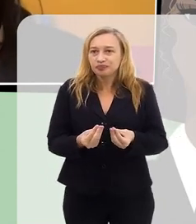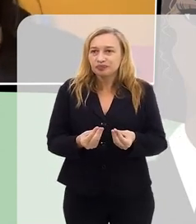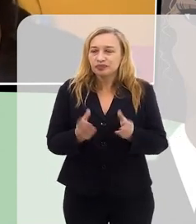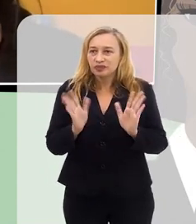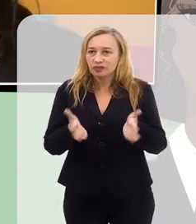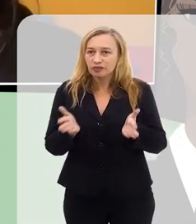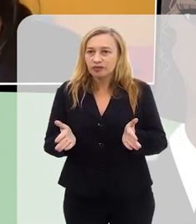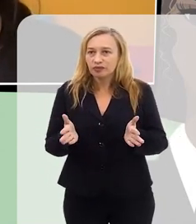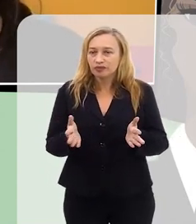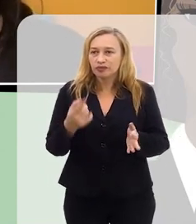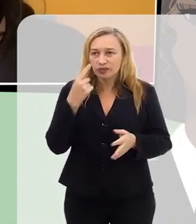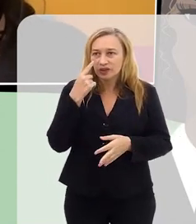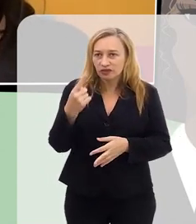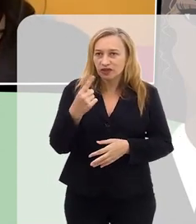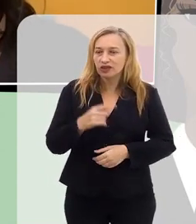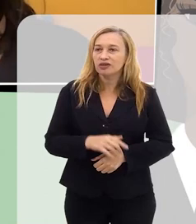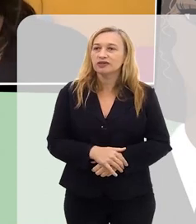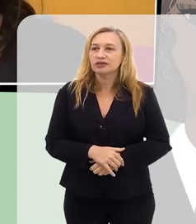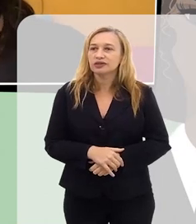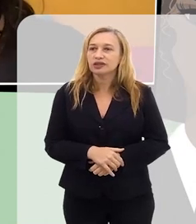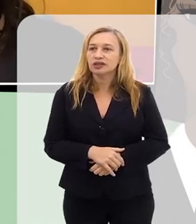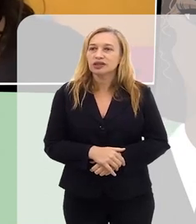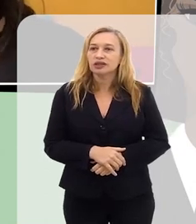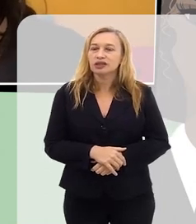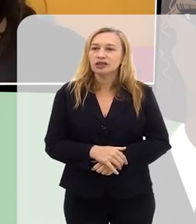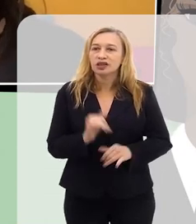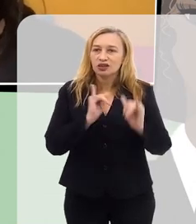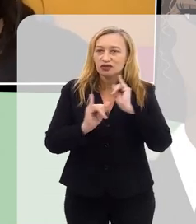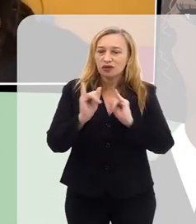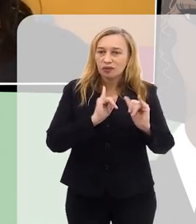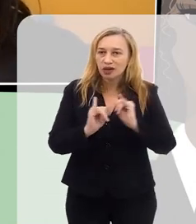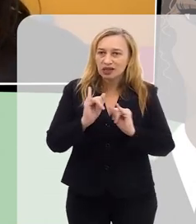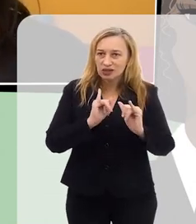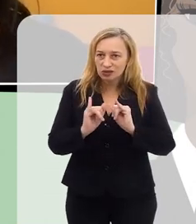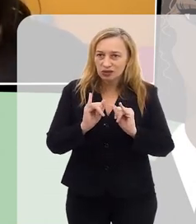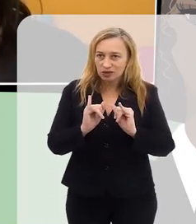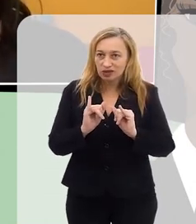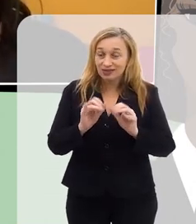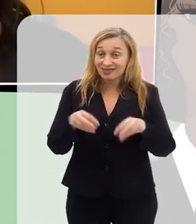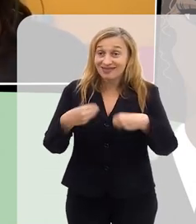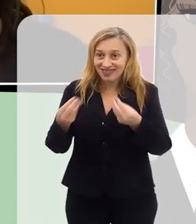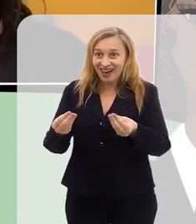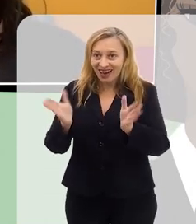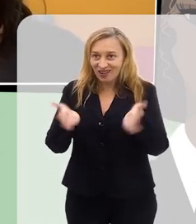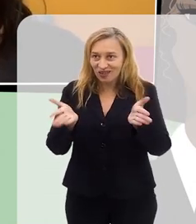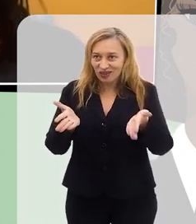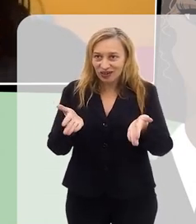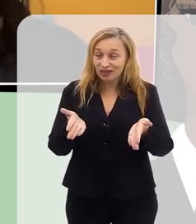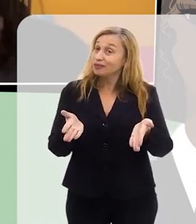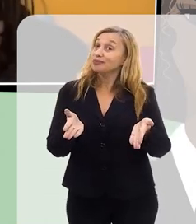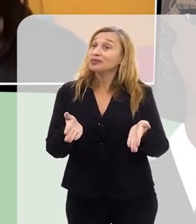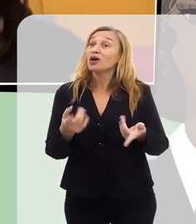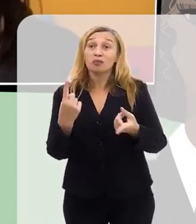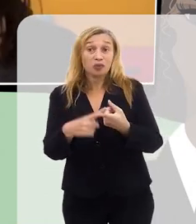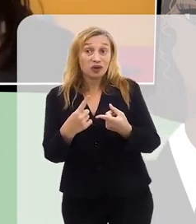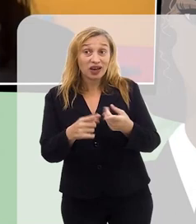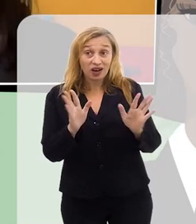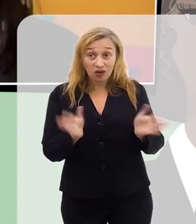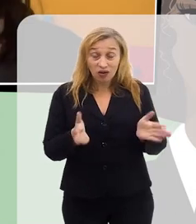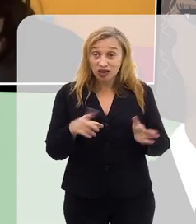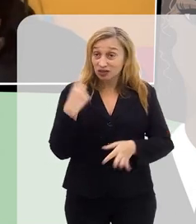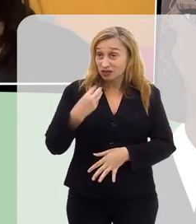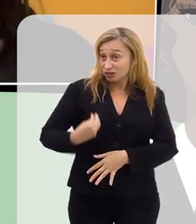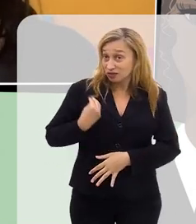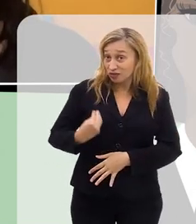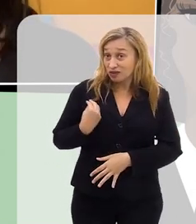nossa conjuntura atual de fornecer a informação, né? Porque inclusive, no